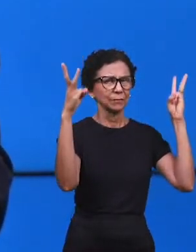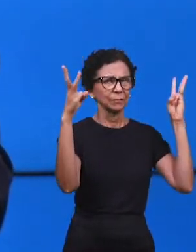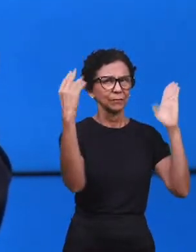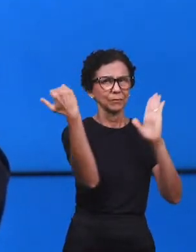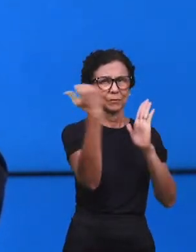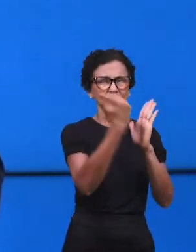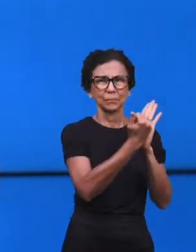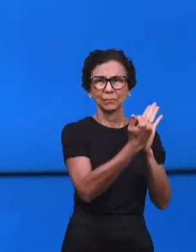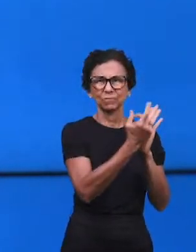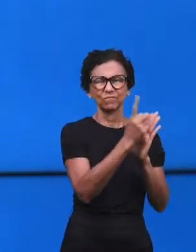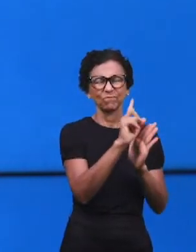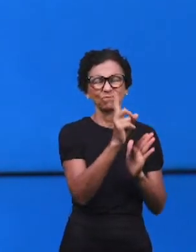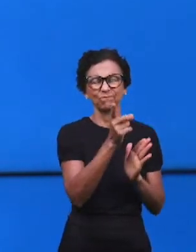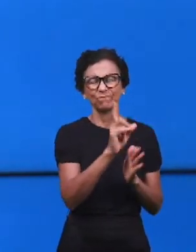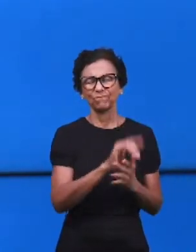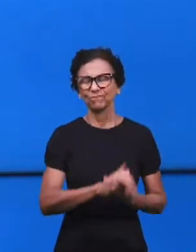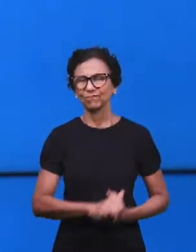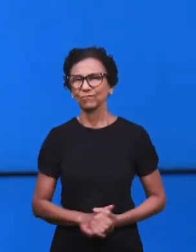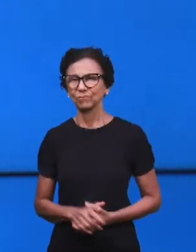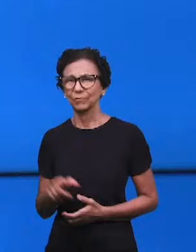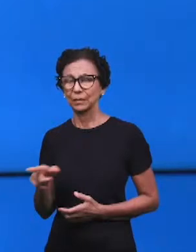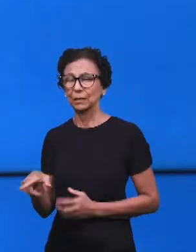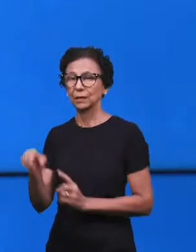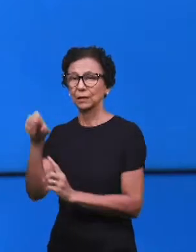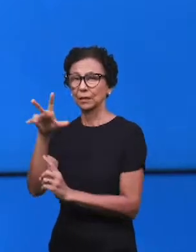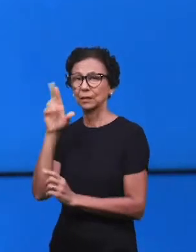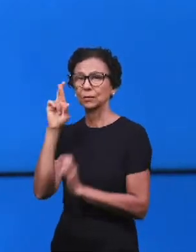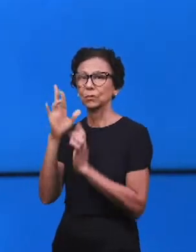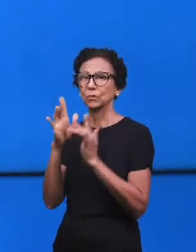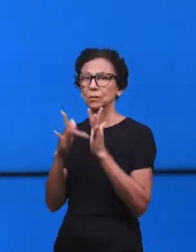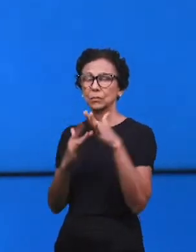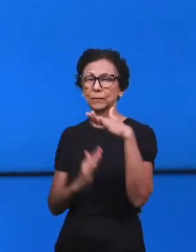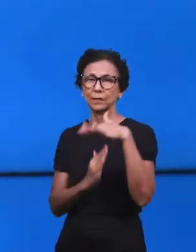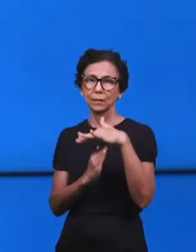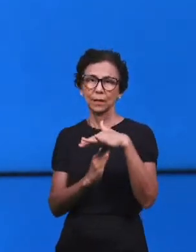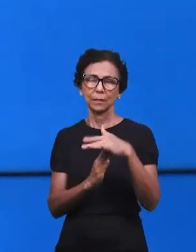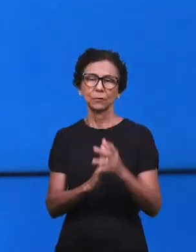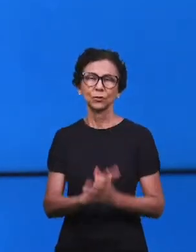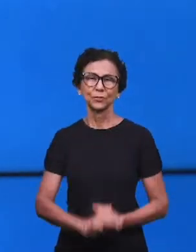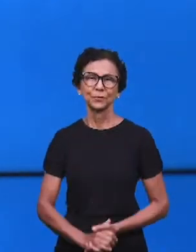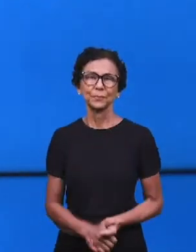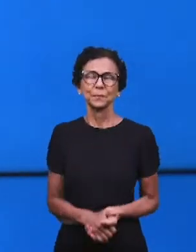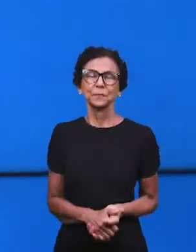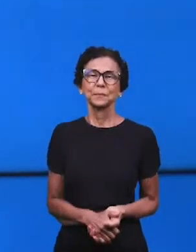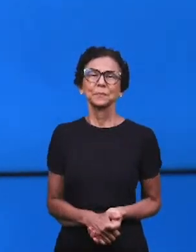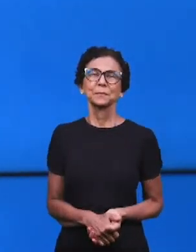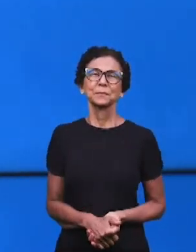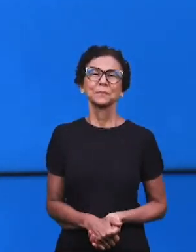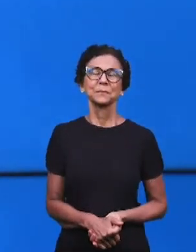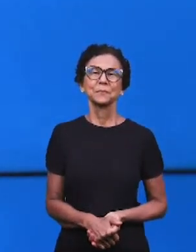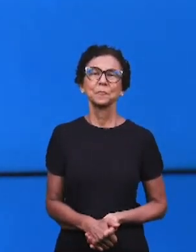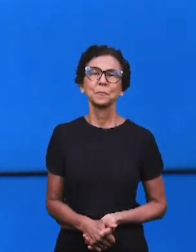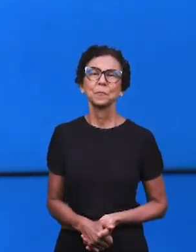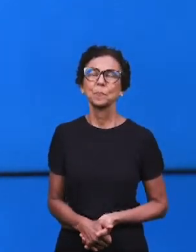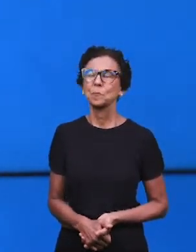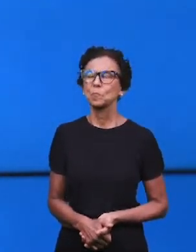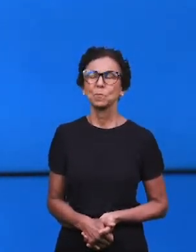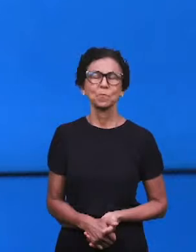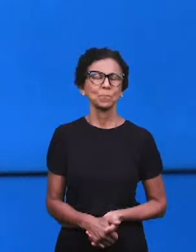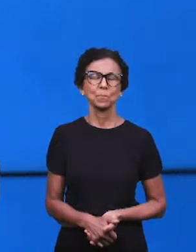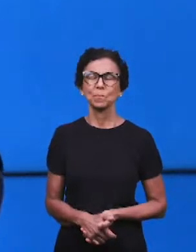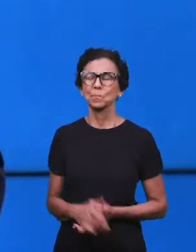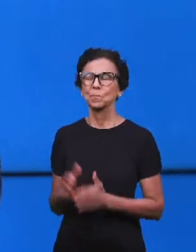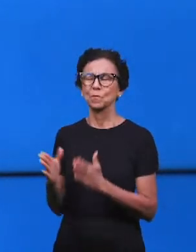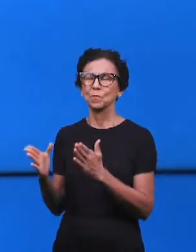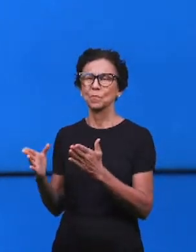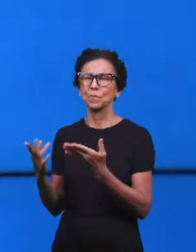do Senhor Jesus. Muito bem colocado aqui na sua resposta, né? Ela não precisa dos sacrifícios da lei, porque o